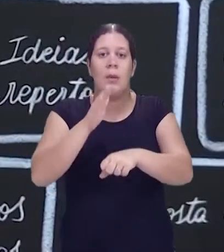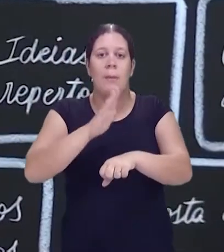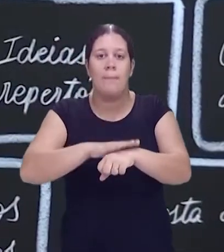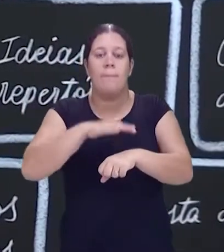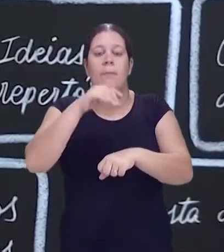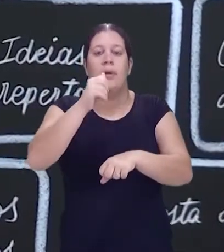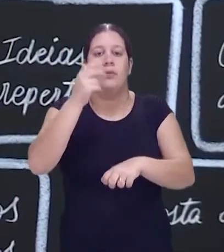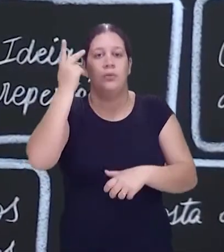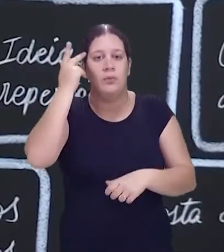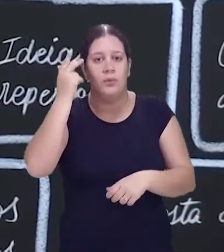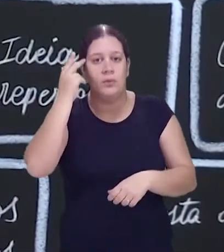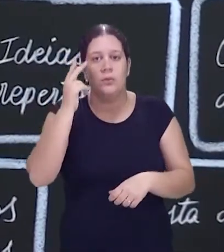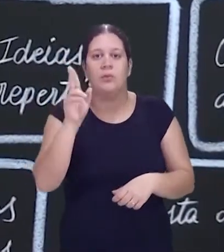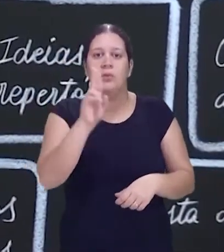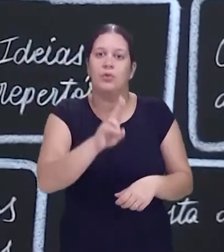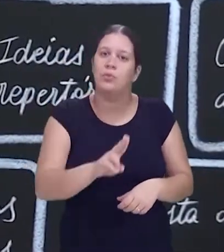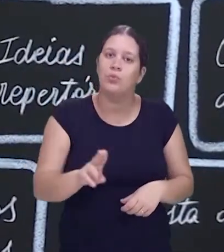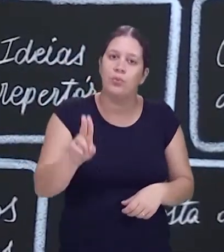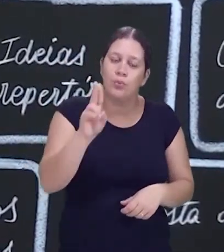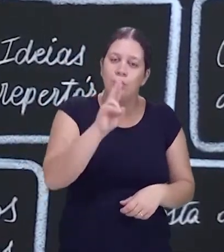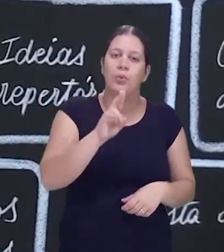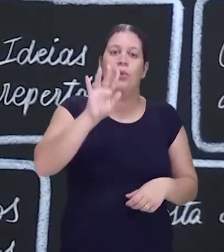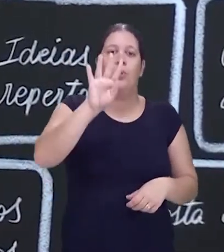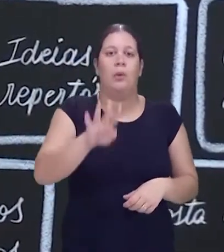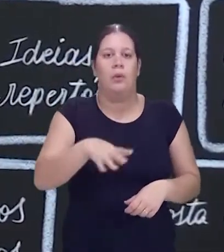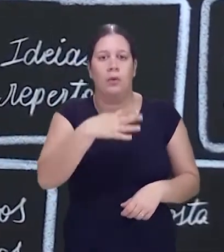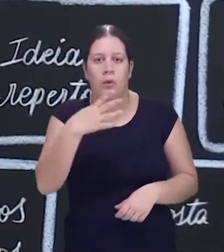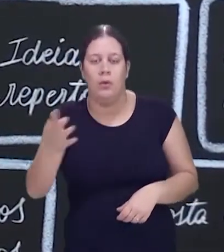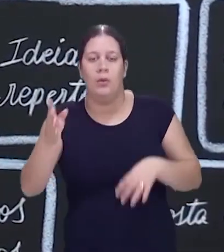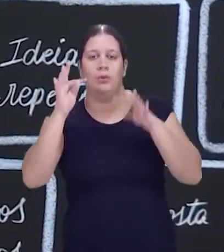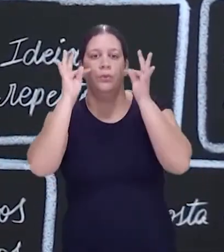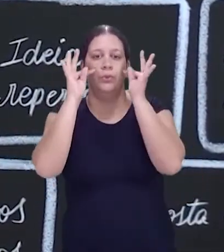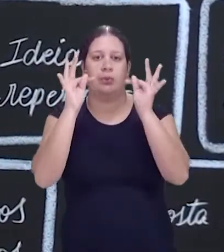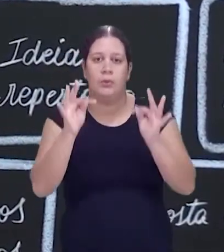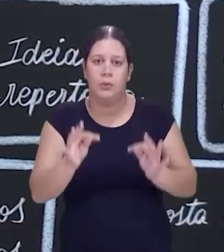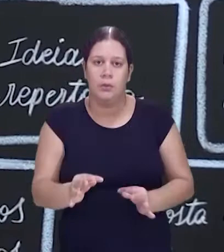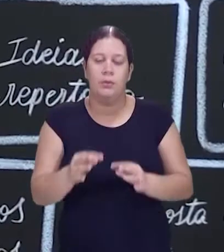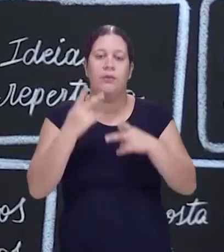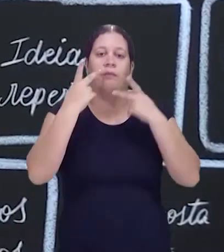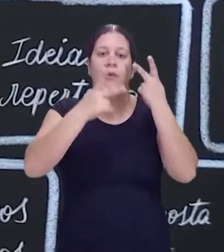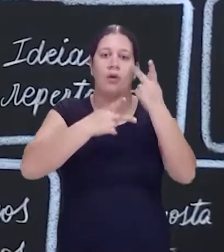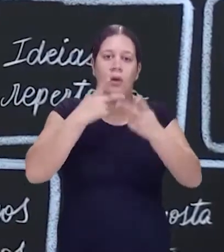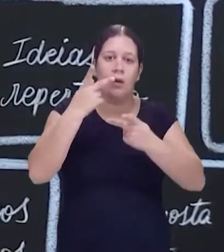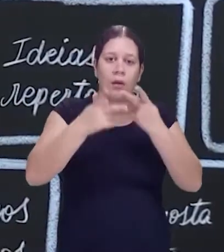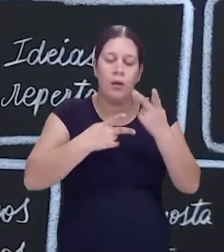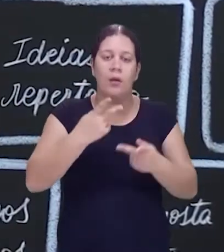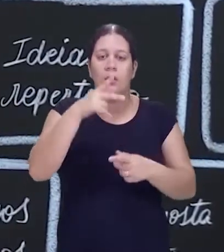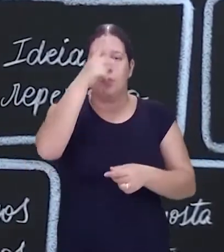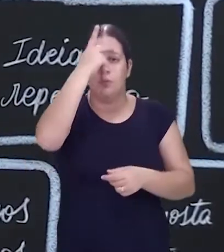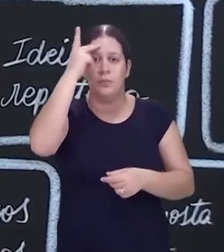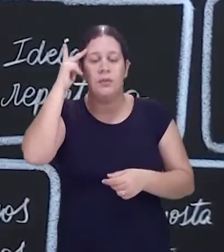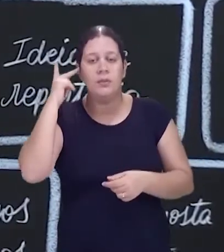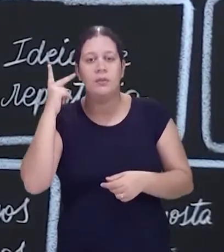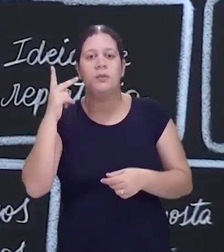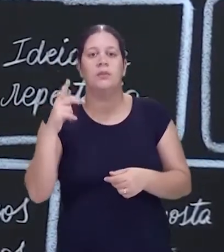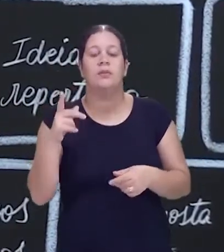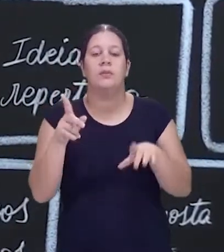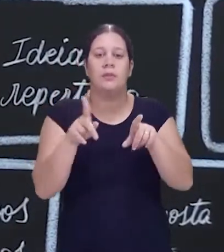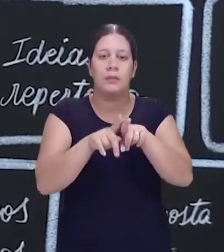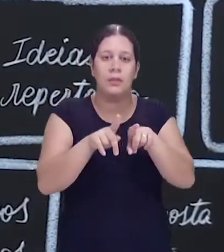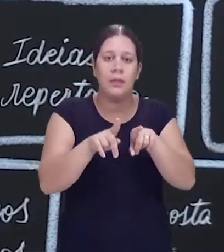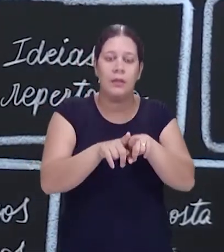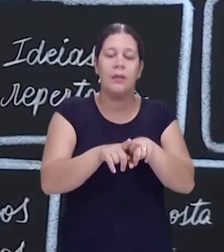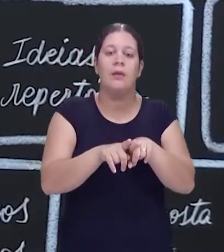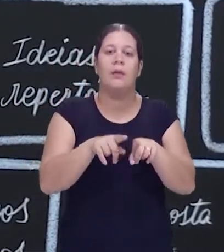mais comuns destacam-se o uso de dados estatísticos, de testemunhos, o uso de falas expressivas de alguma pessoa que domine